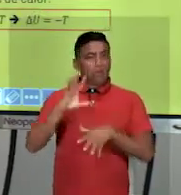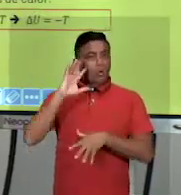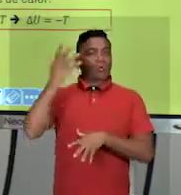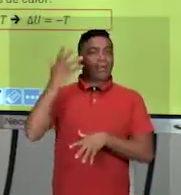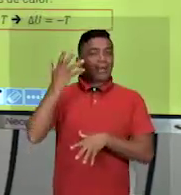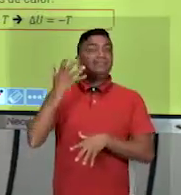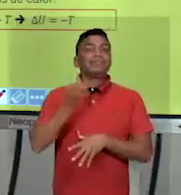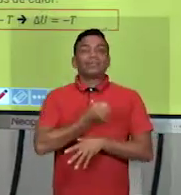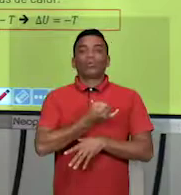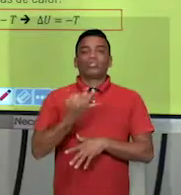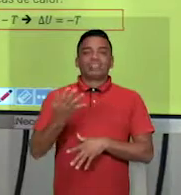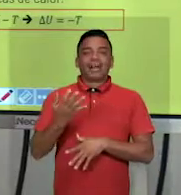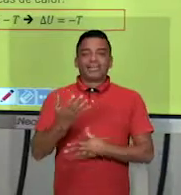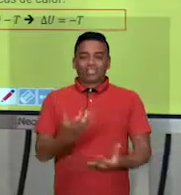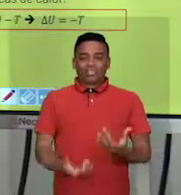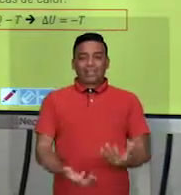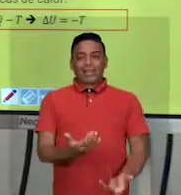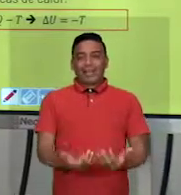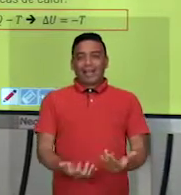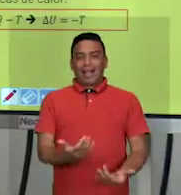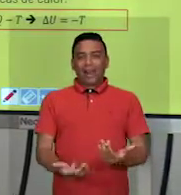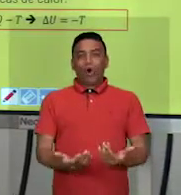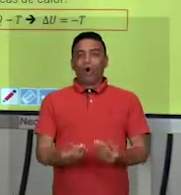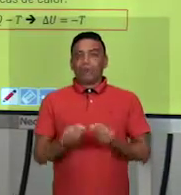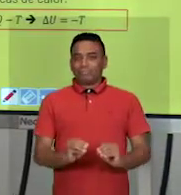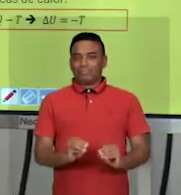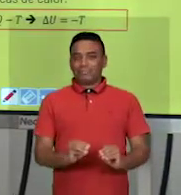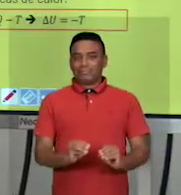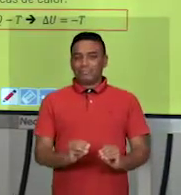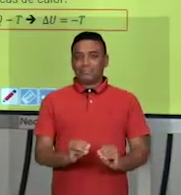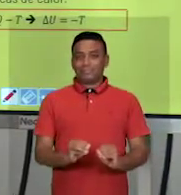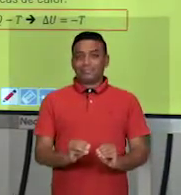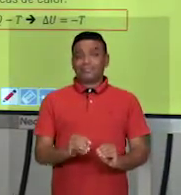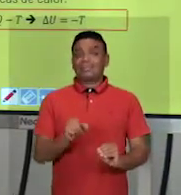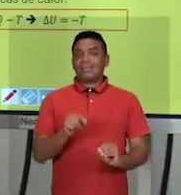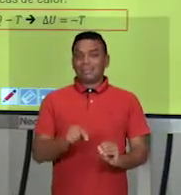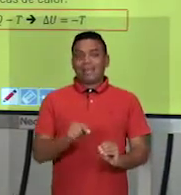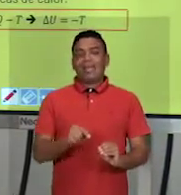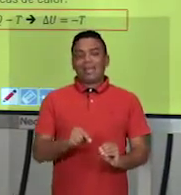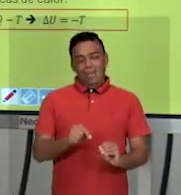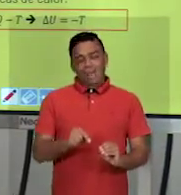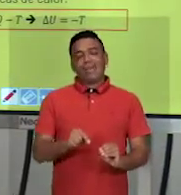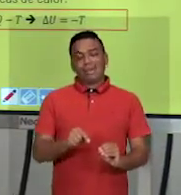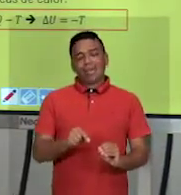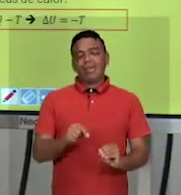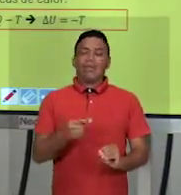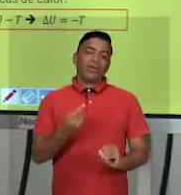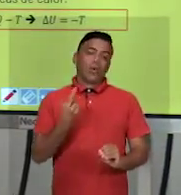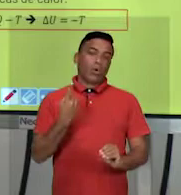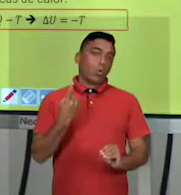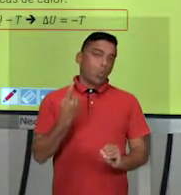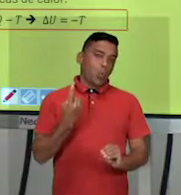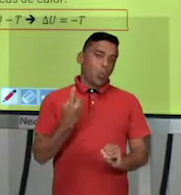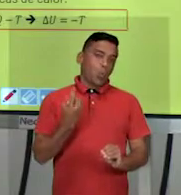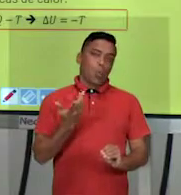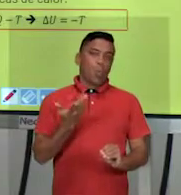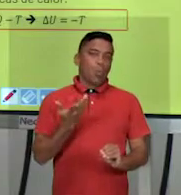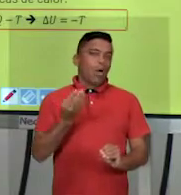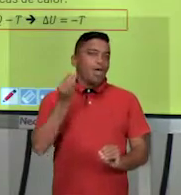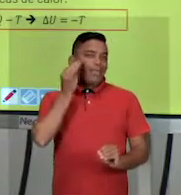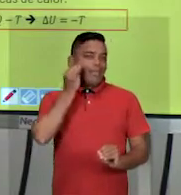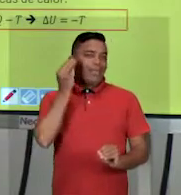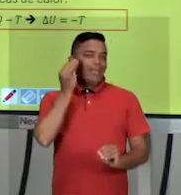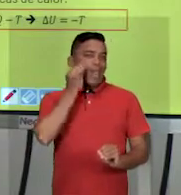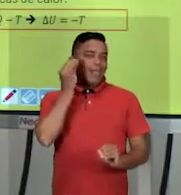à quantidade de calor que é utilizada. Essa é uma das